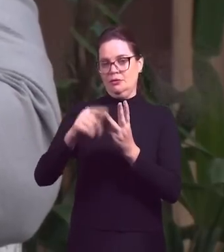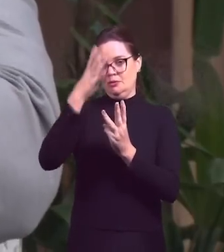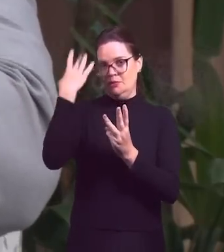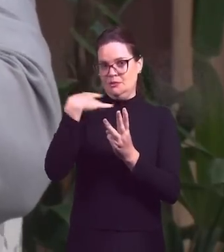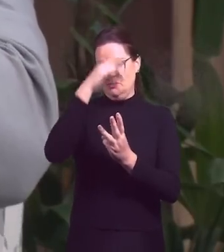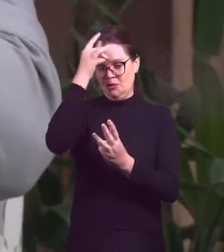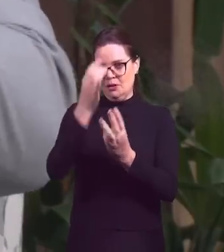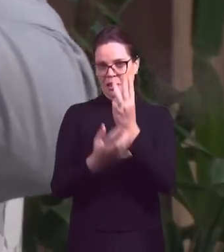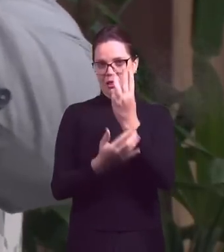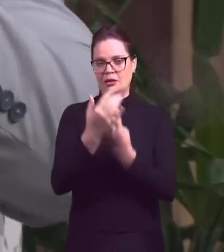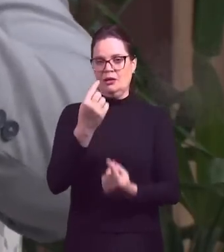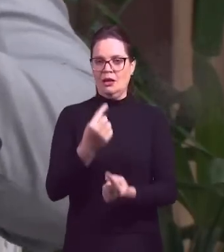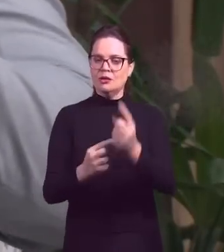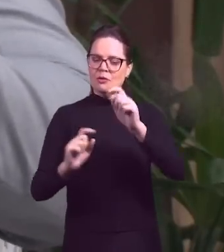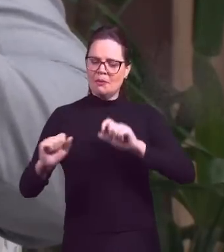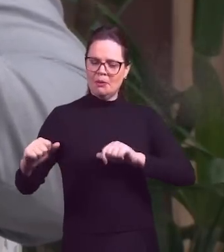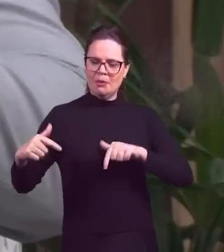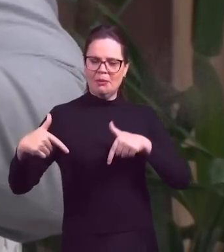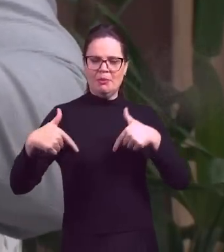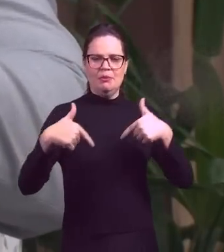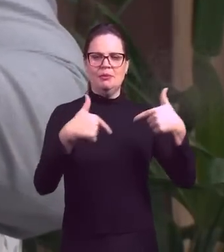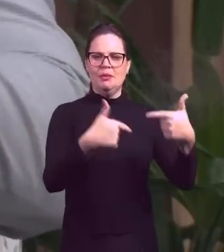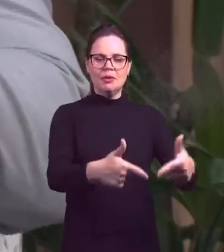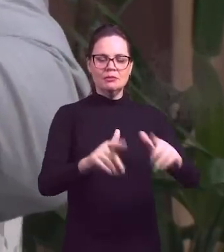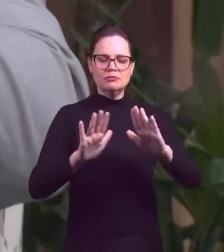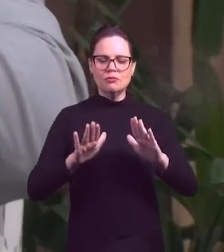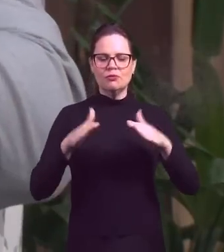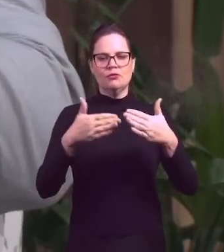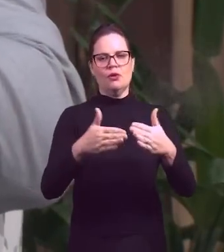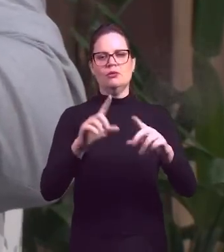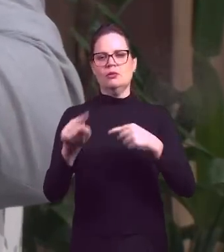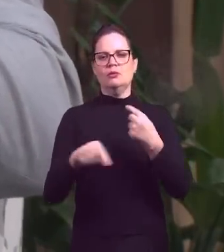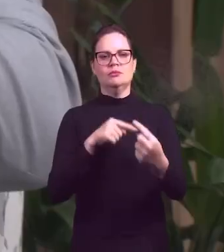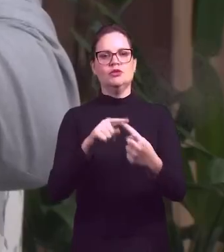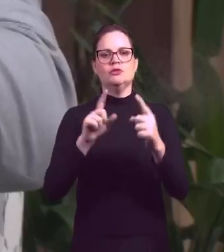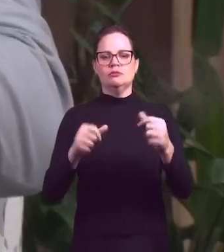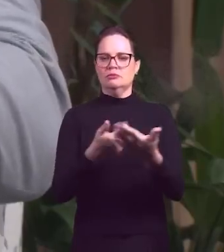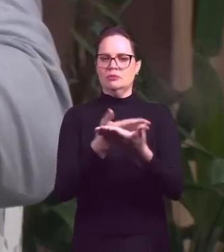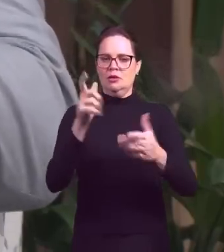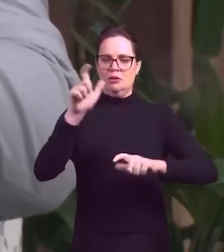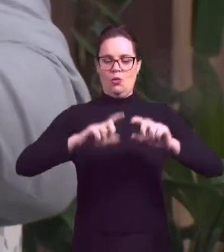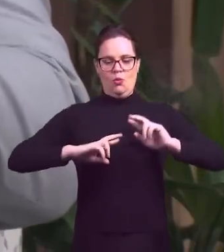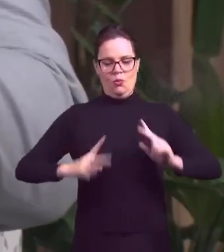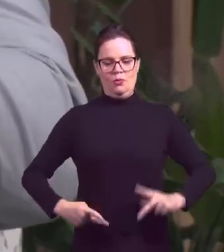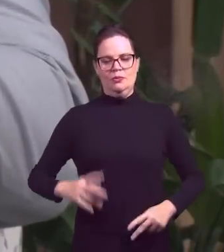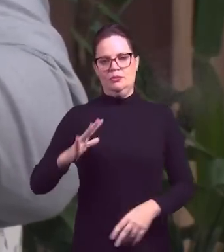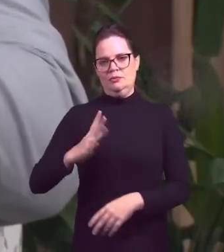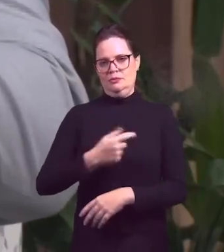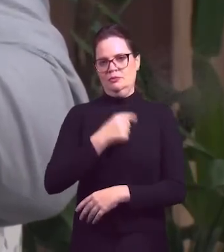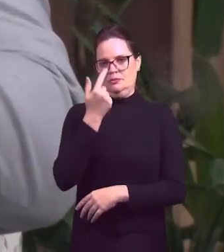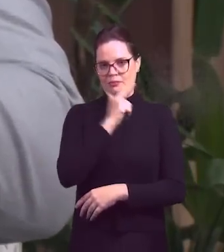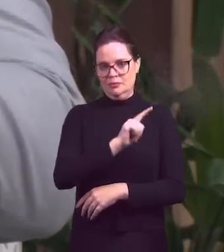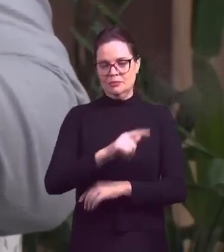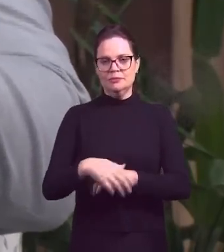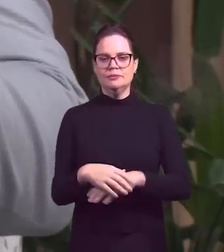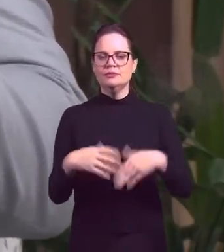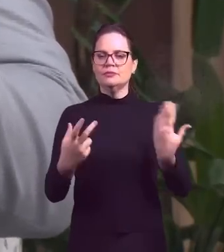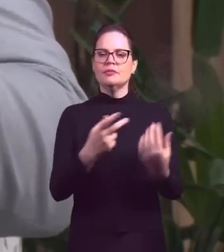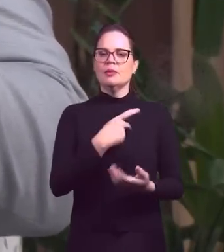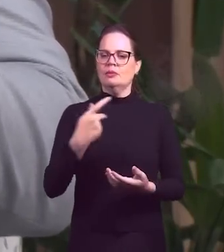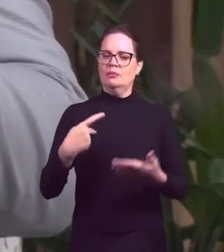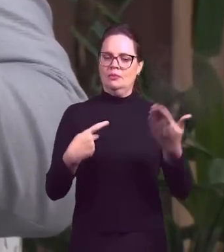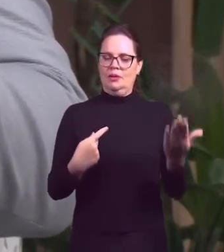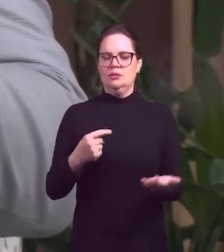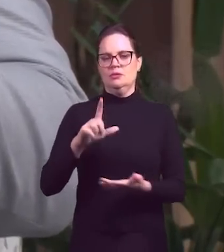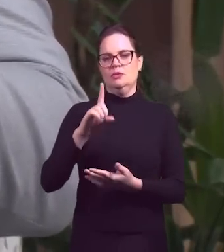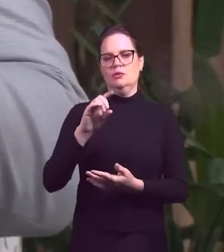Santo, eles realizam exatamente em função da salvação do homem. Perfeito. Então, como o pastor